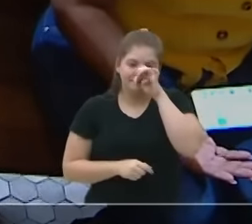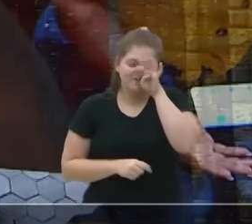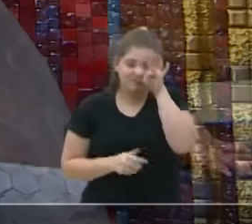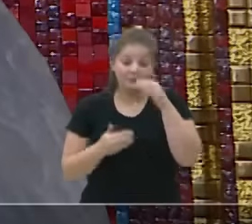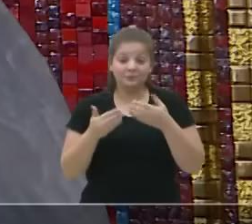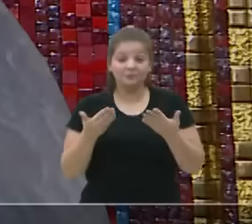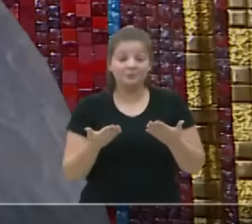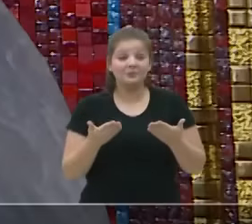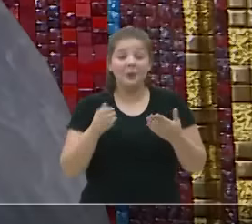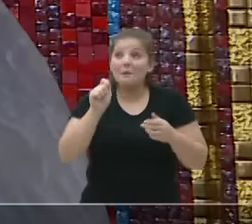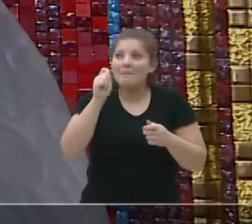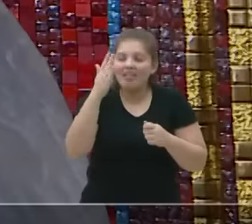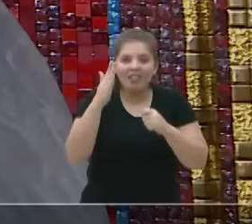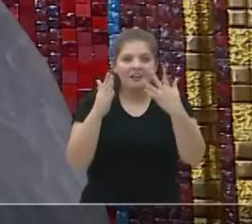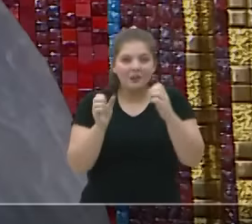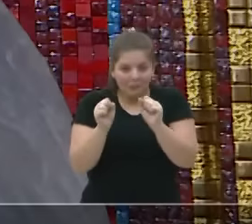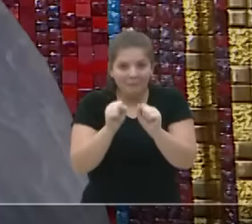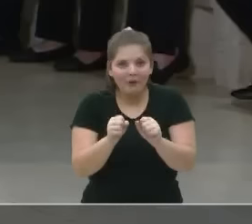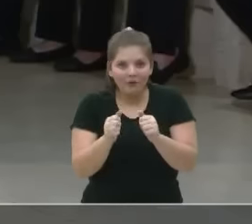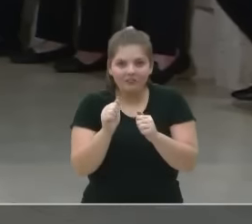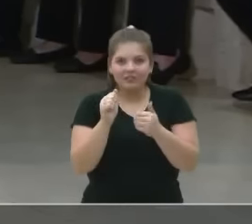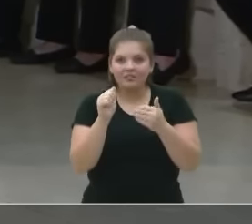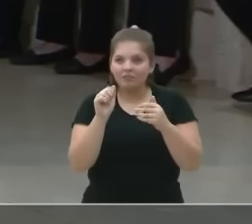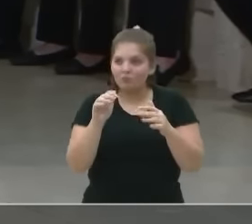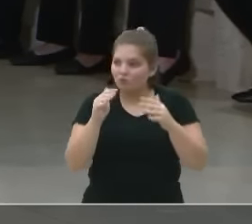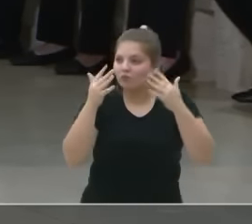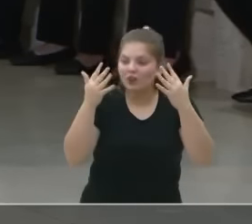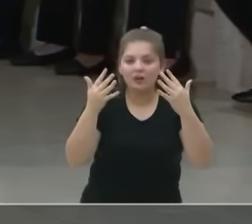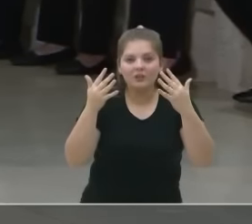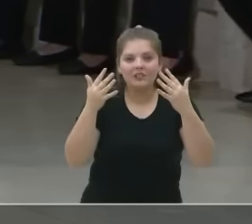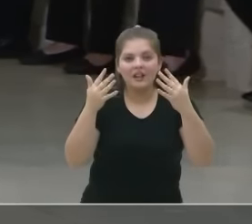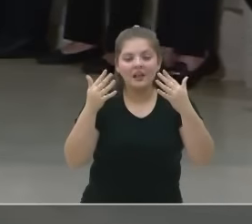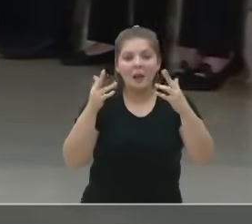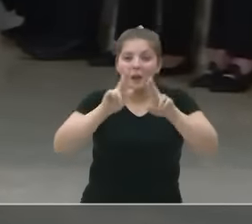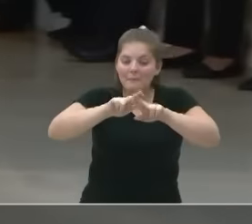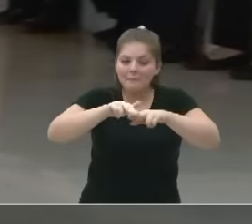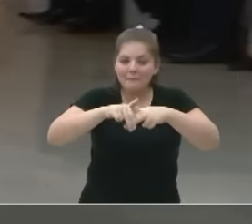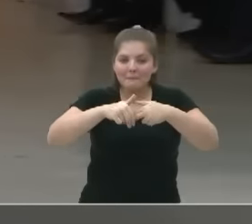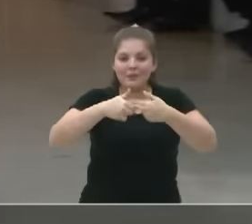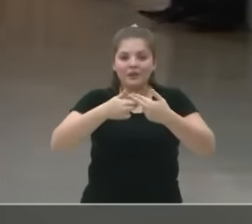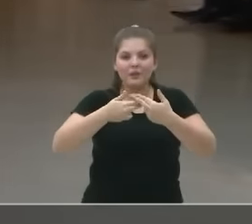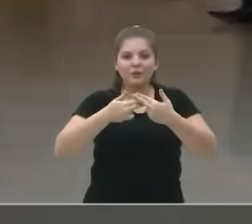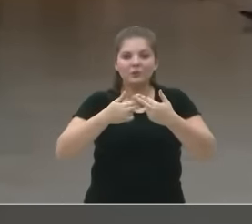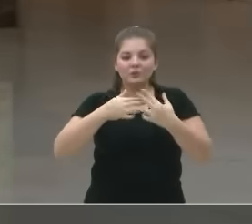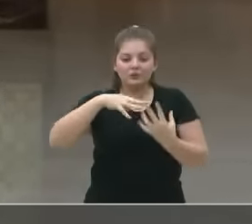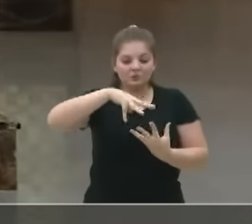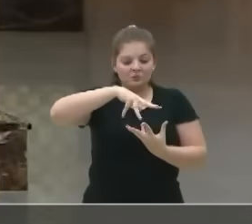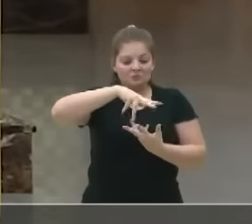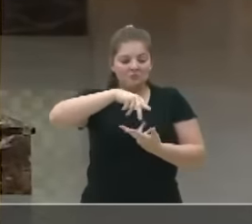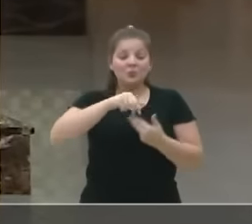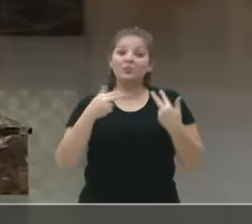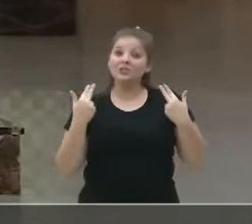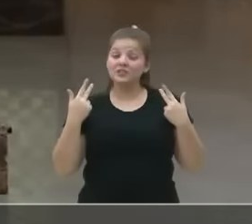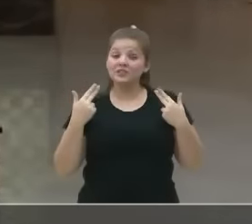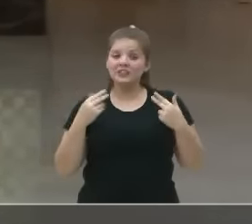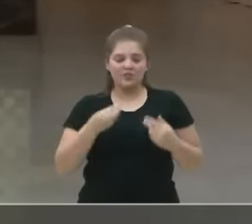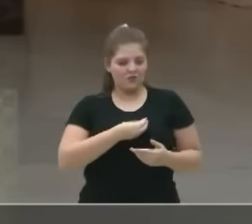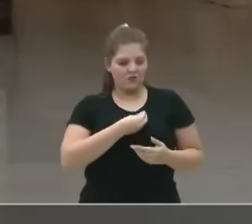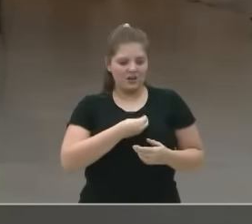Então milagres podem acontecer. Graças, o mundo estaria diferente,